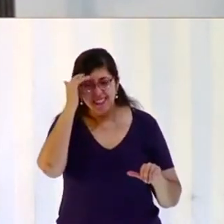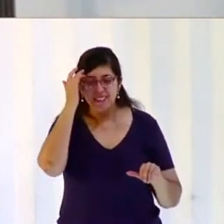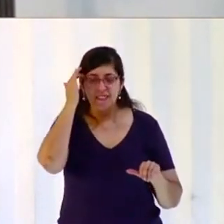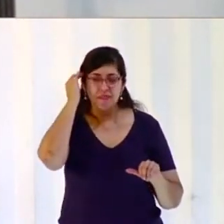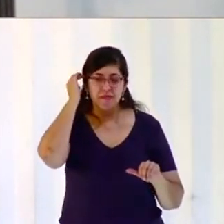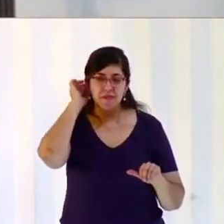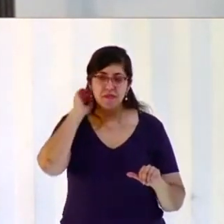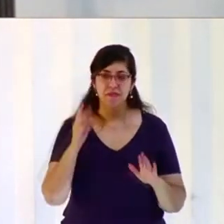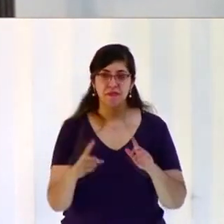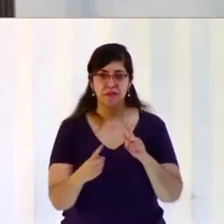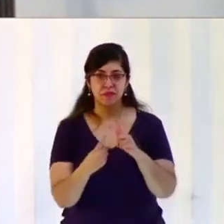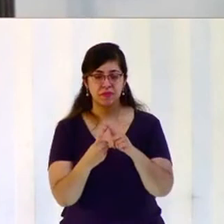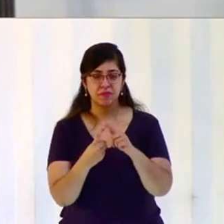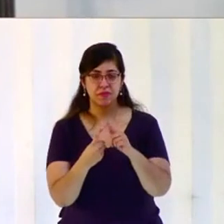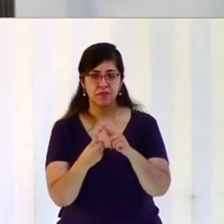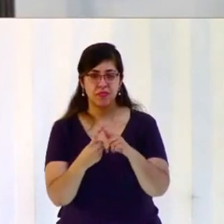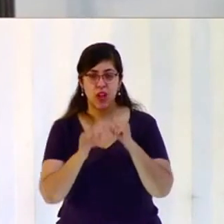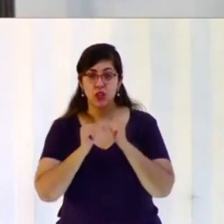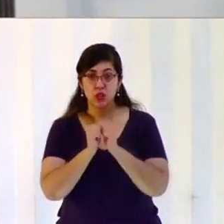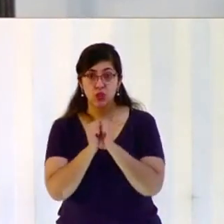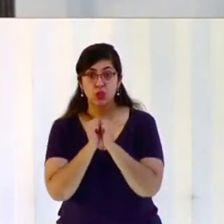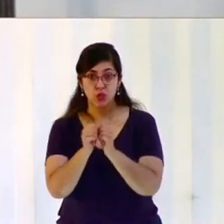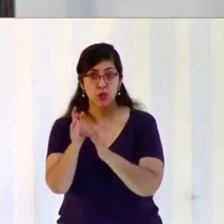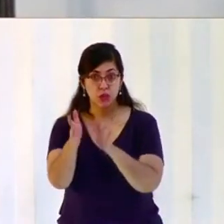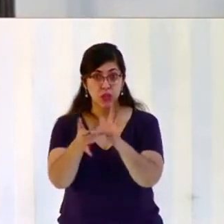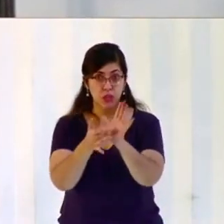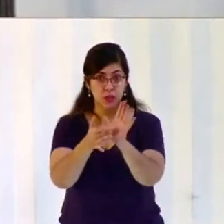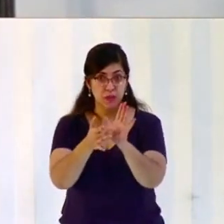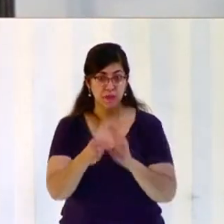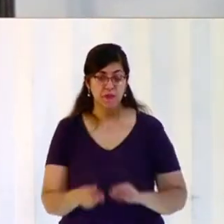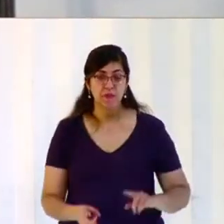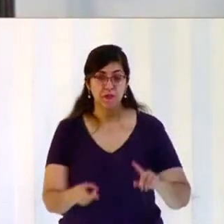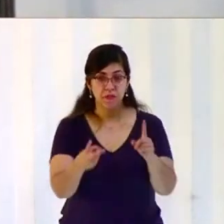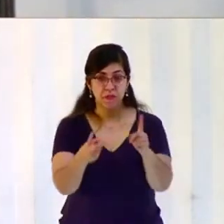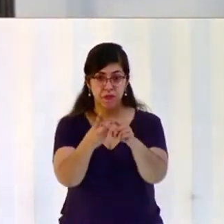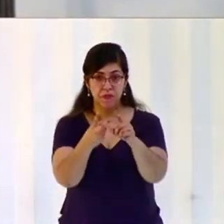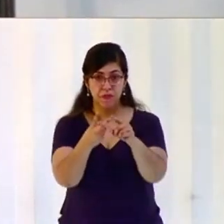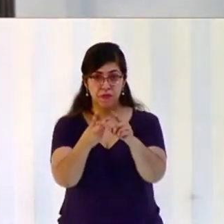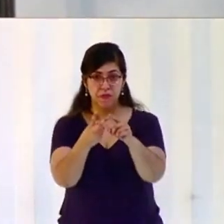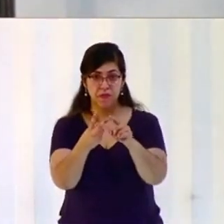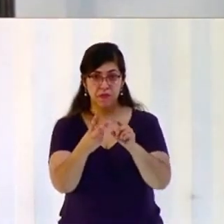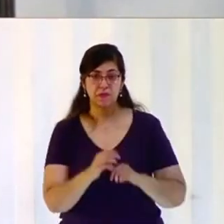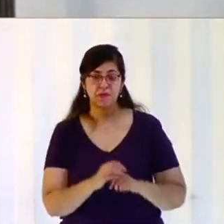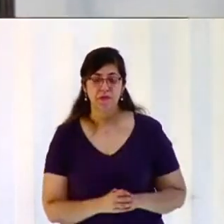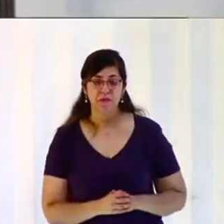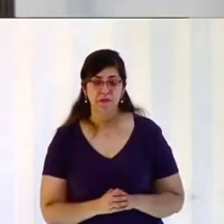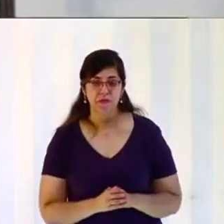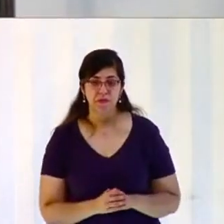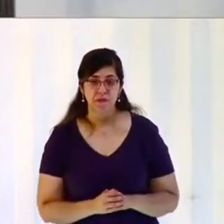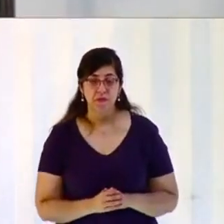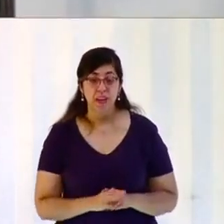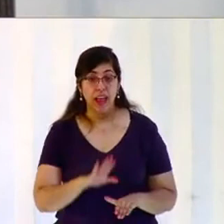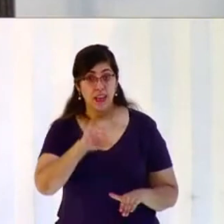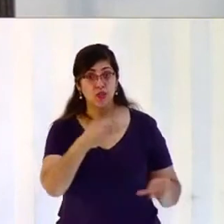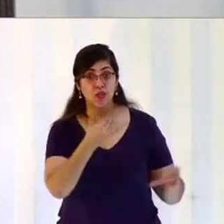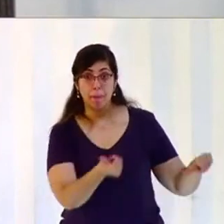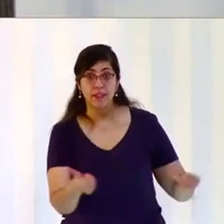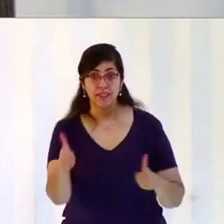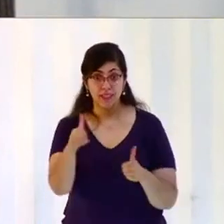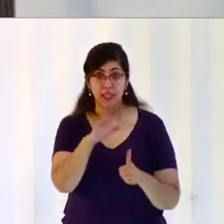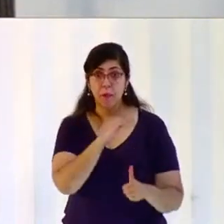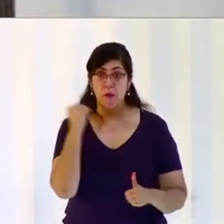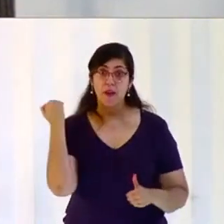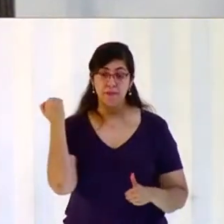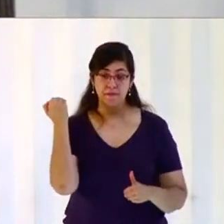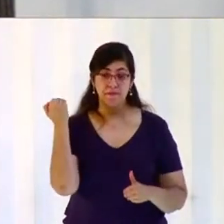Designação 1, estarem com Ele. Mas não para por aqui. Depois da morte de João Batista,